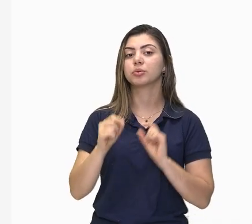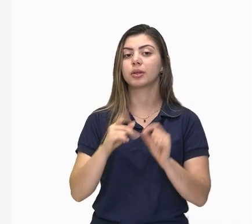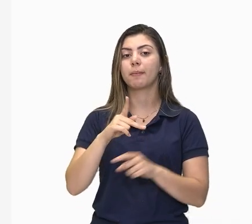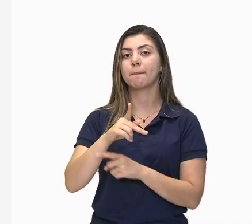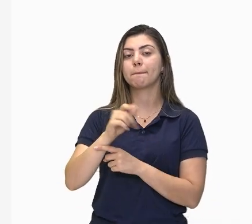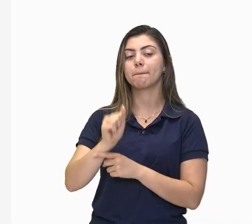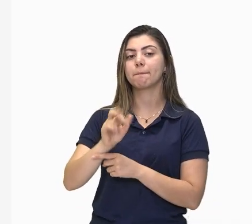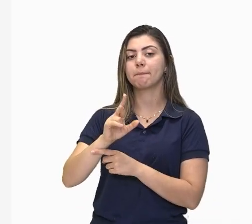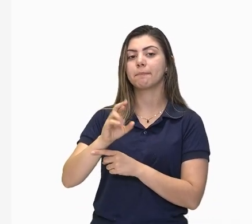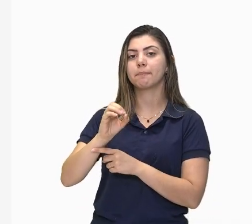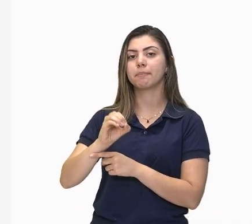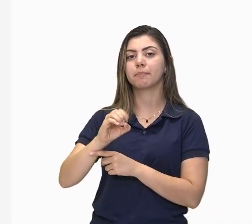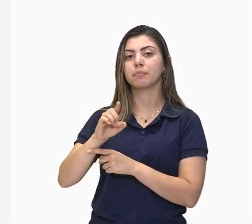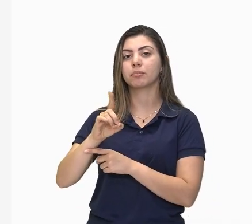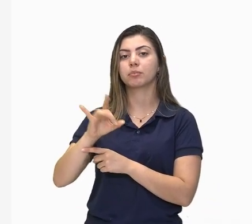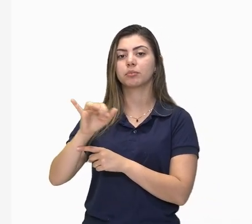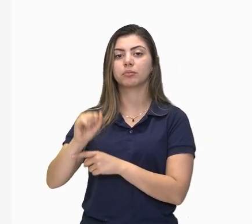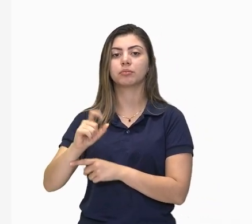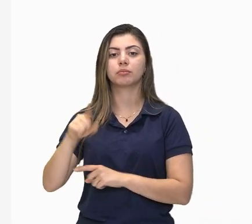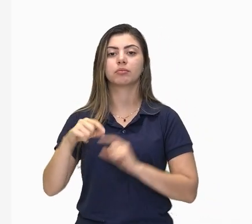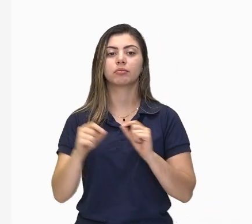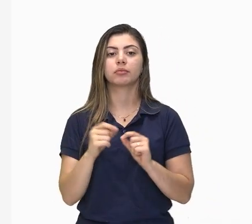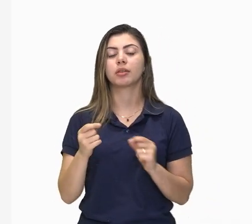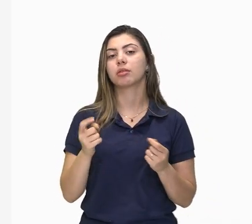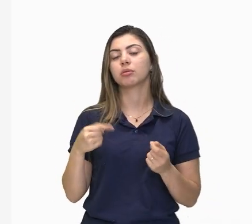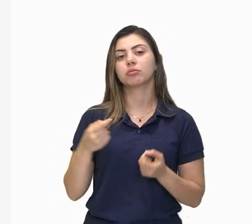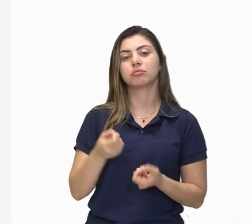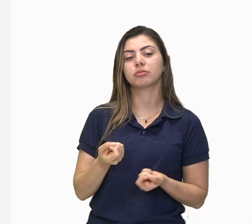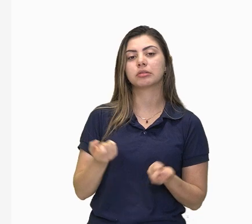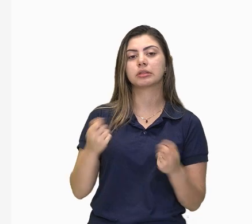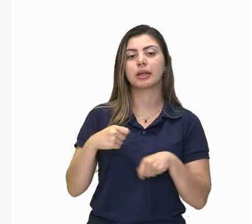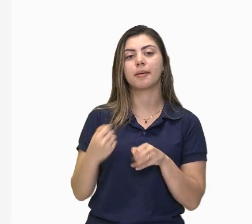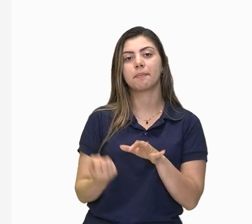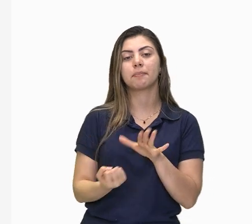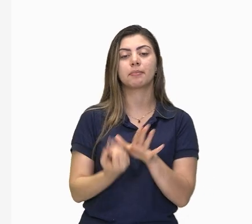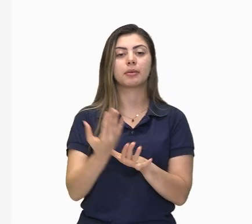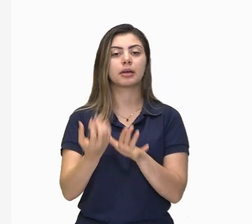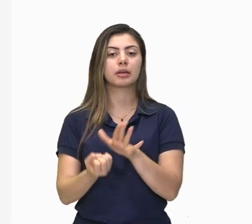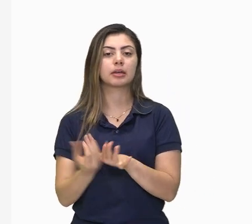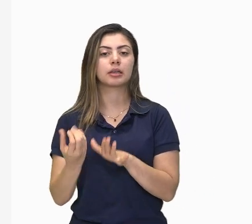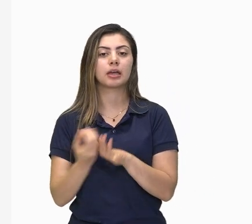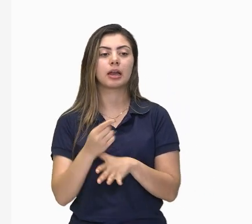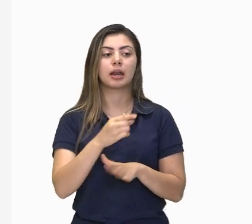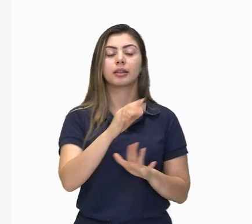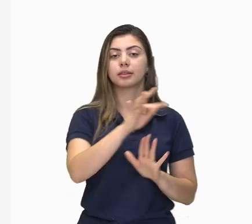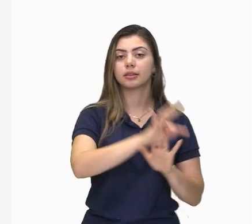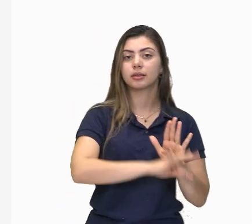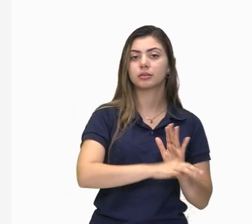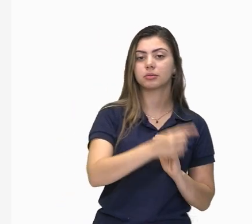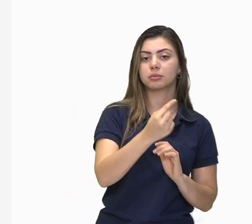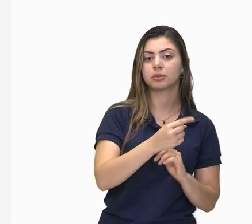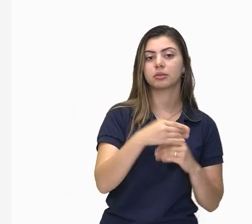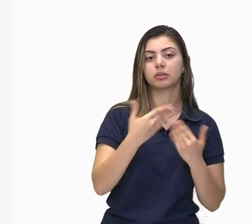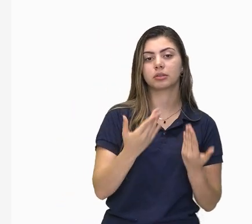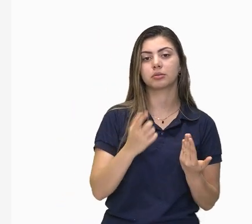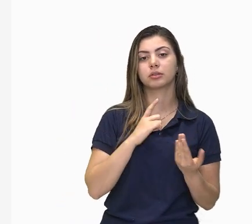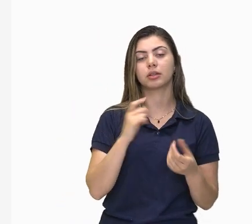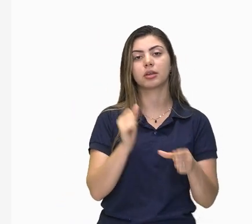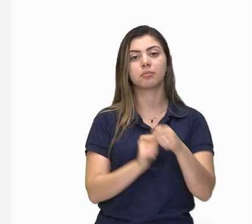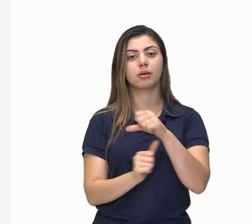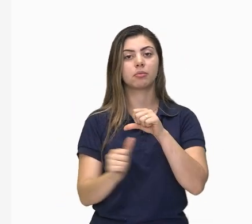que se constrói a partir de um texto-fonte retrabalhado, ou seja, há uma transformação de